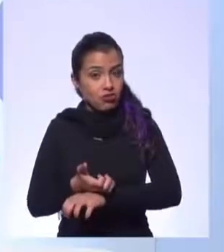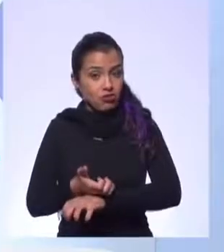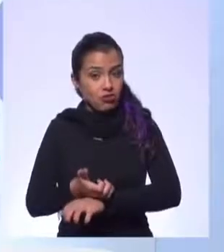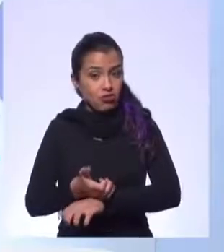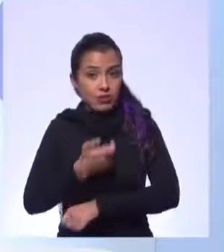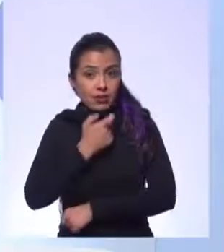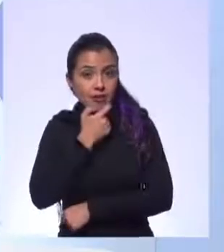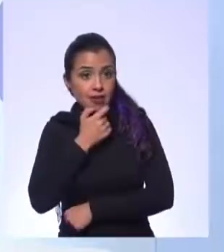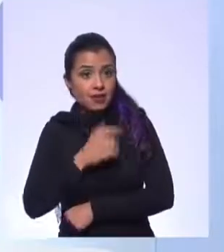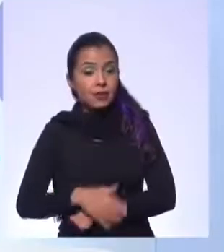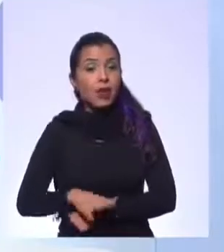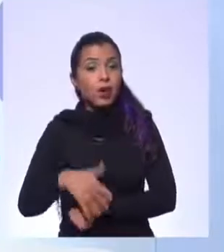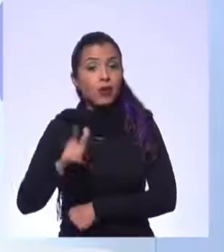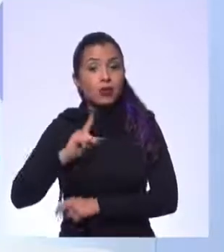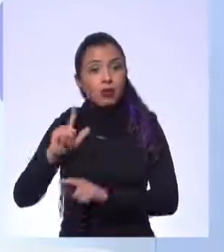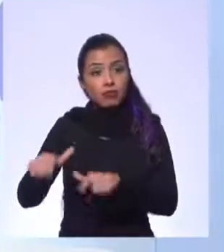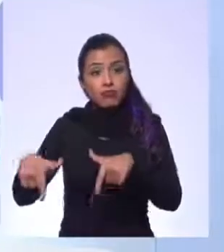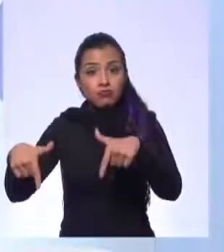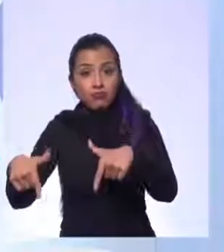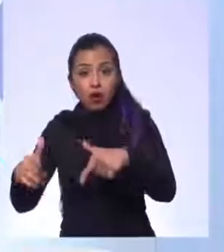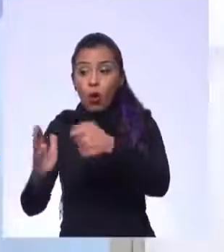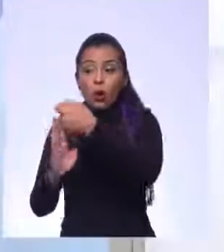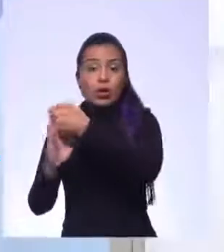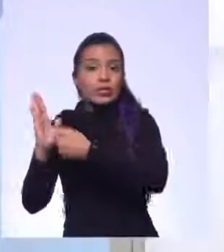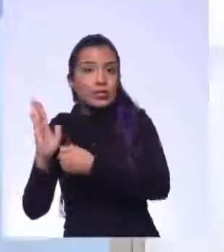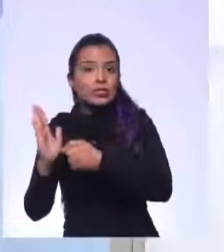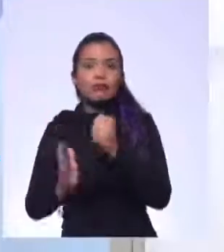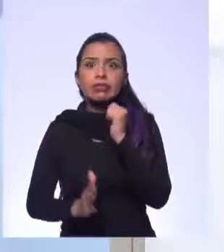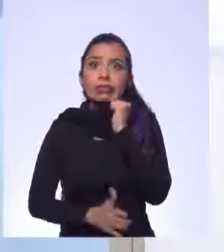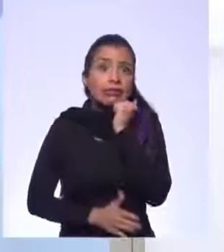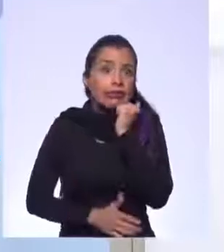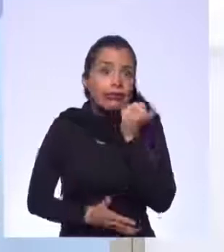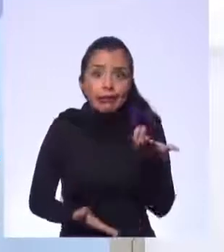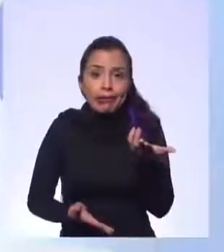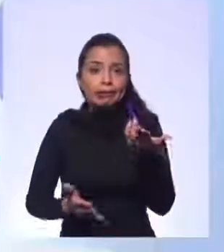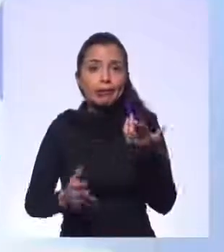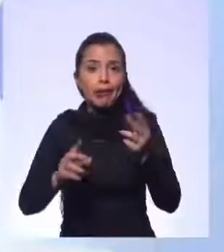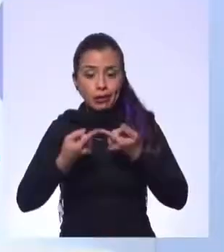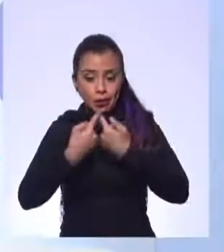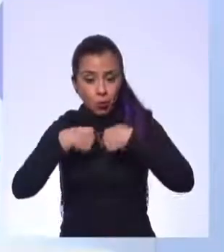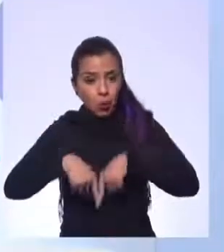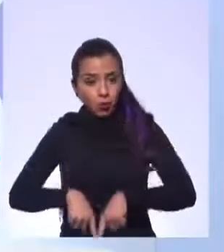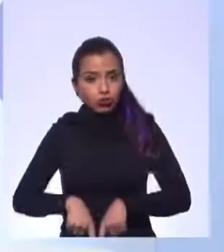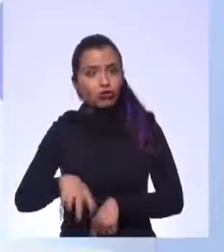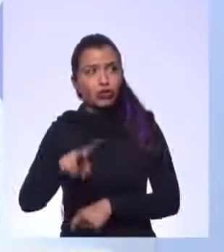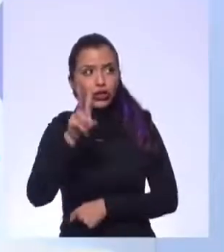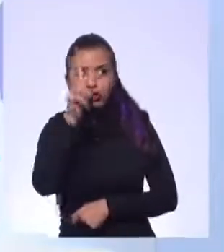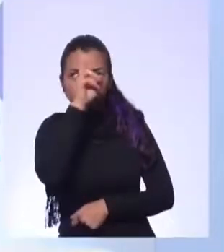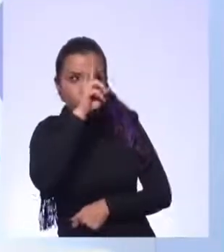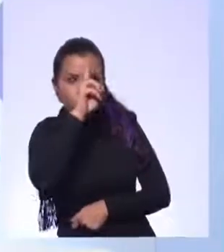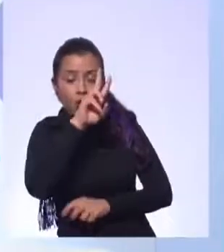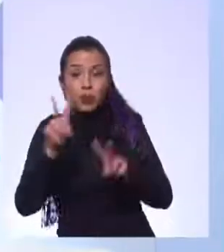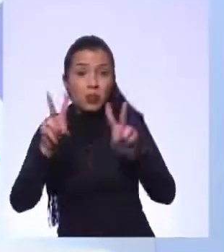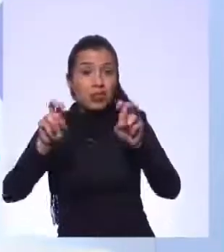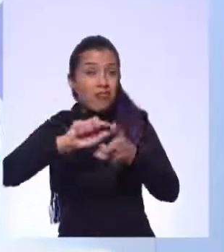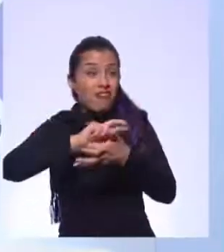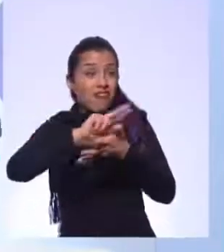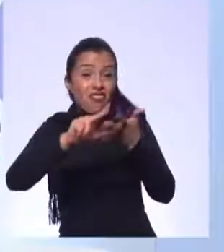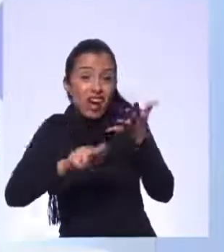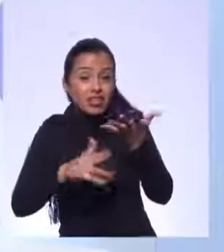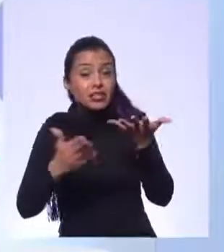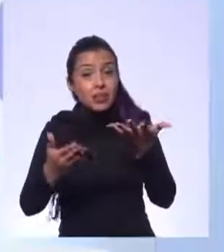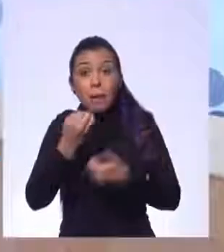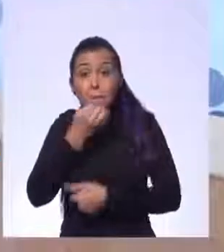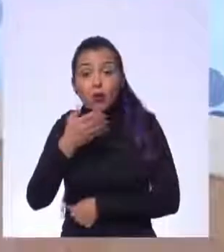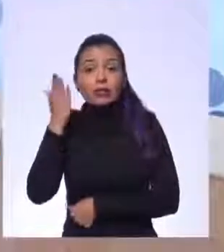para ter o certificado em inglês, caiu texto de ciências, caiu antropologia, caiu história. Então, são vários temas variados aí, a gente acaba tendo que saber